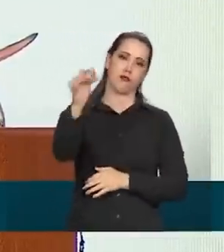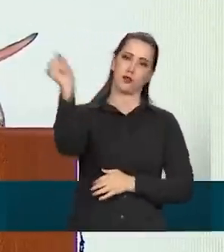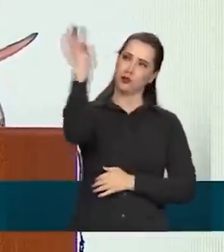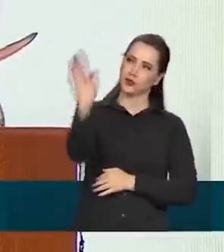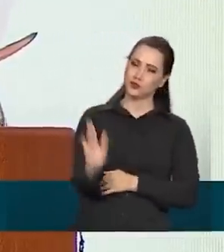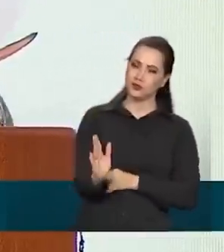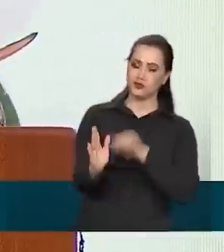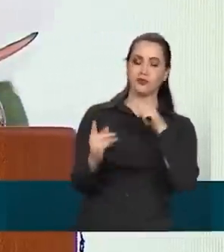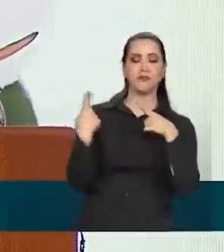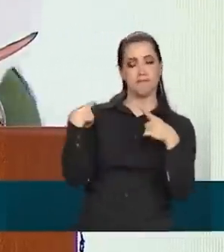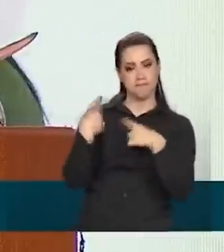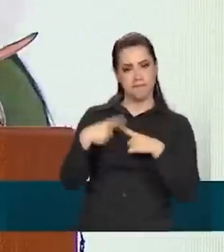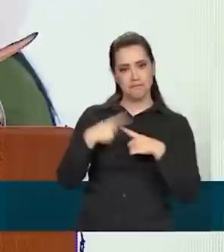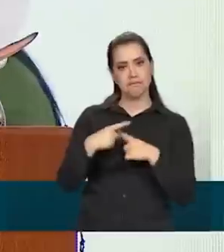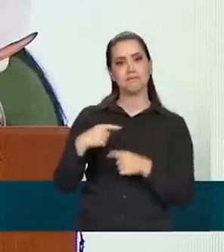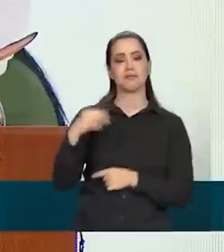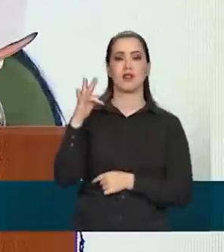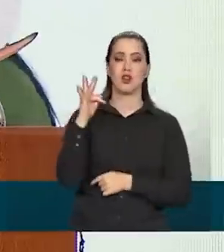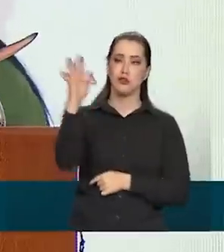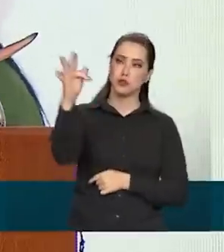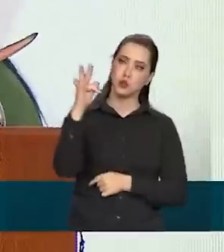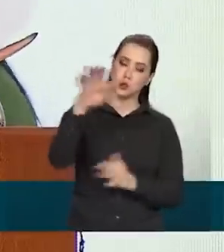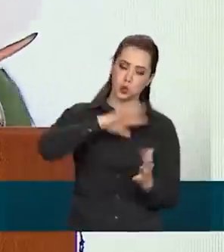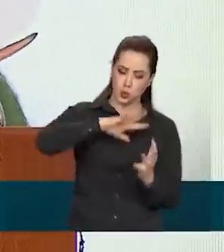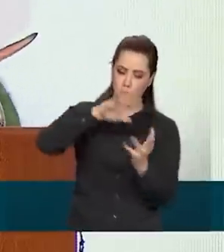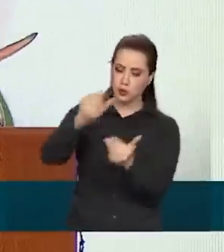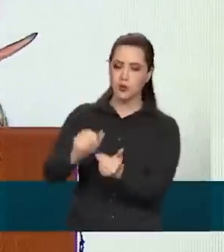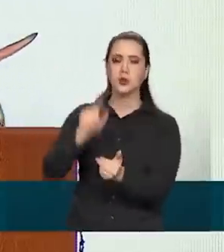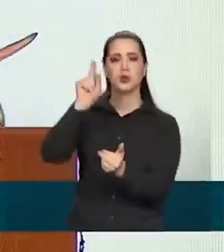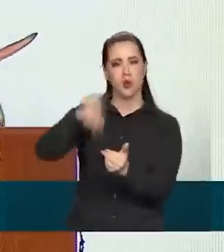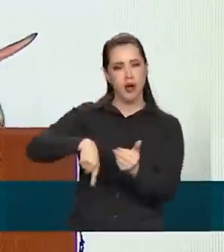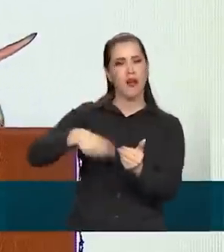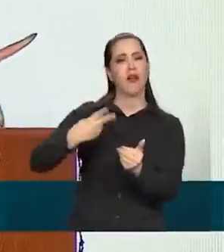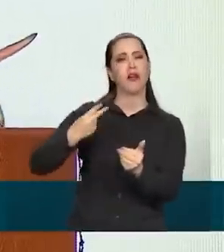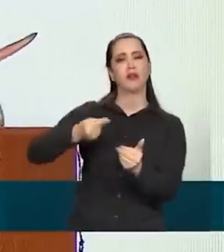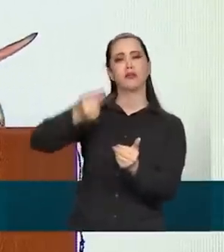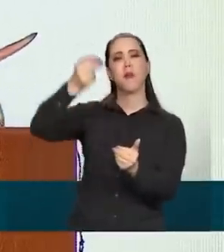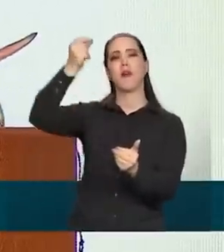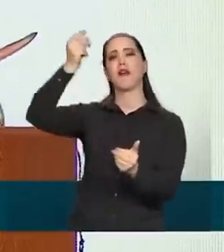futuro, porque o futuro do planeta é ancestral.